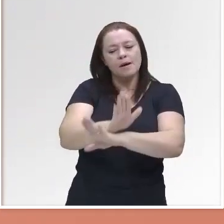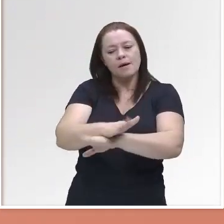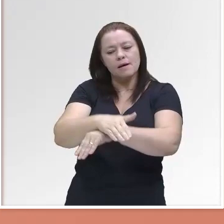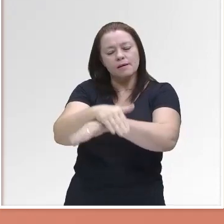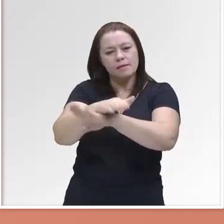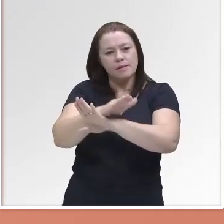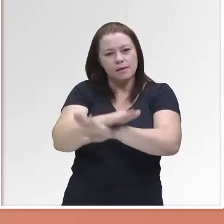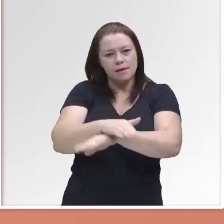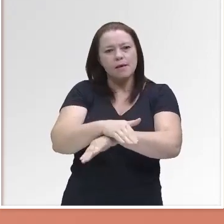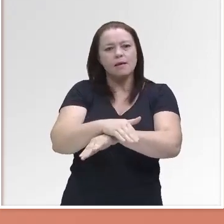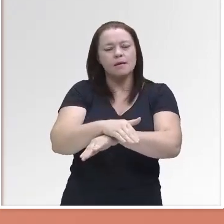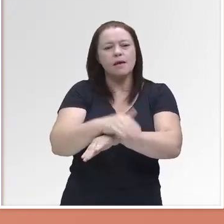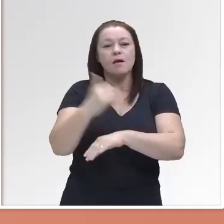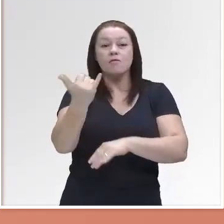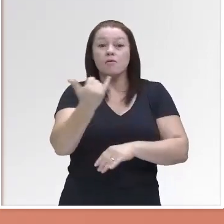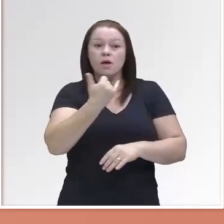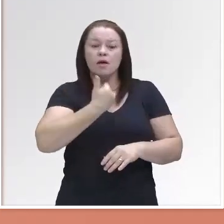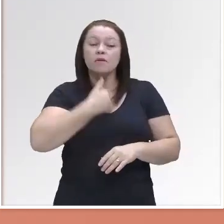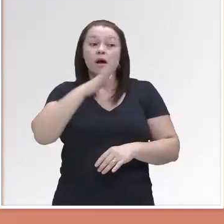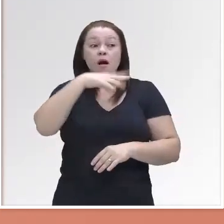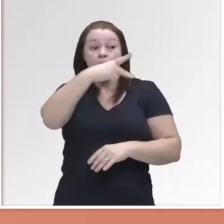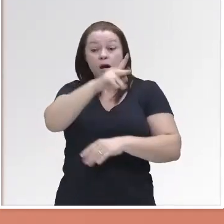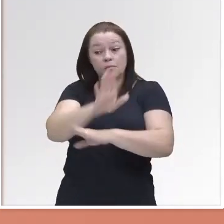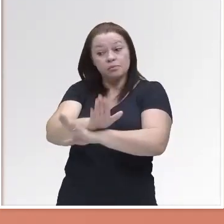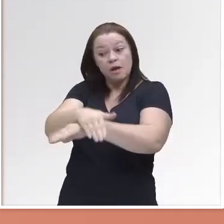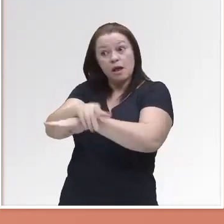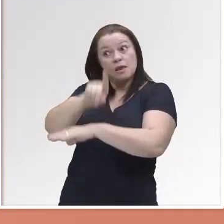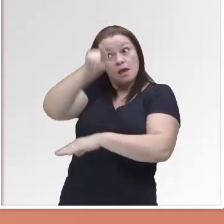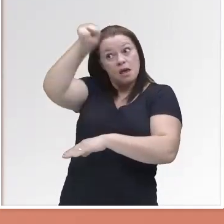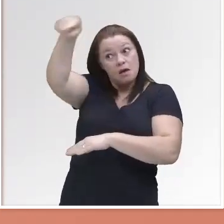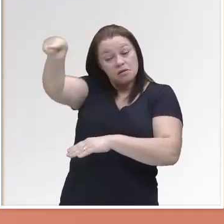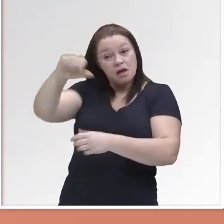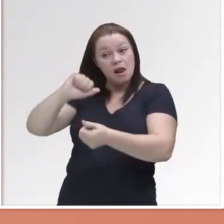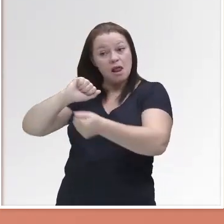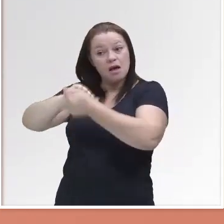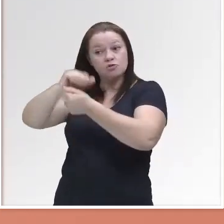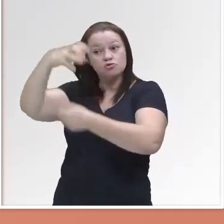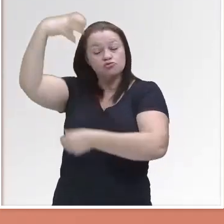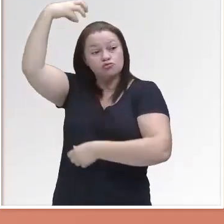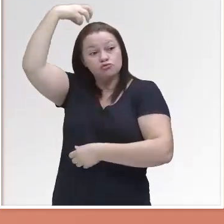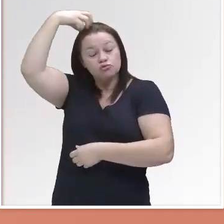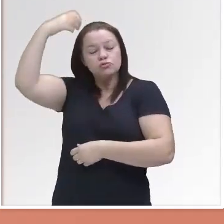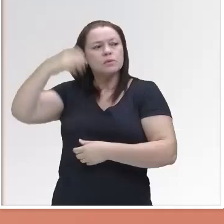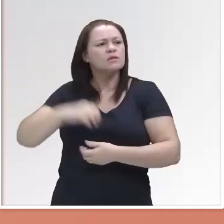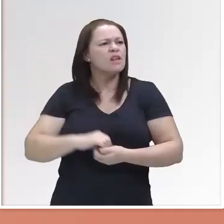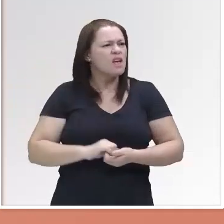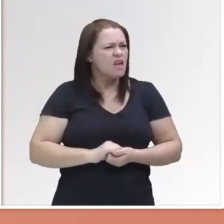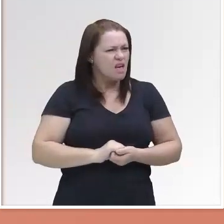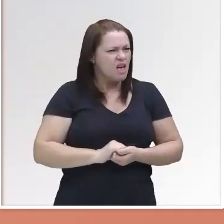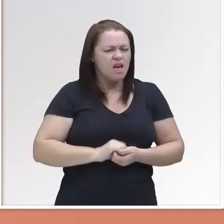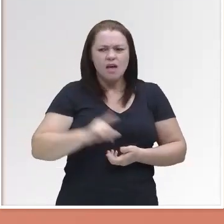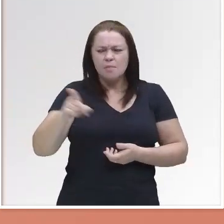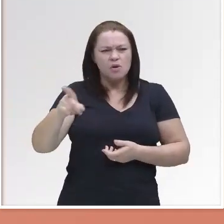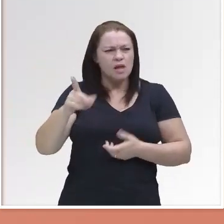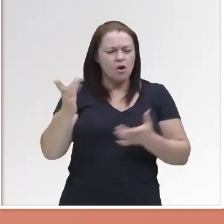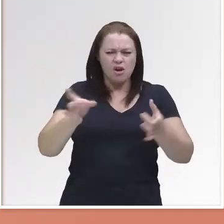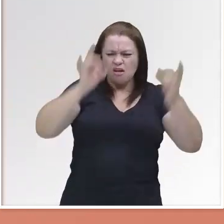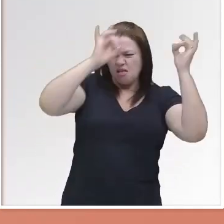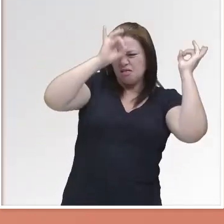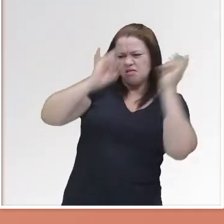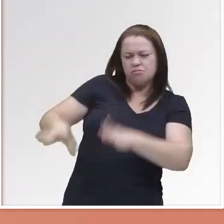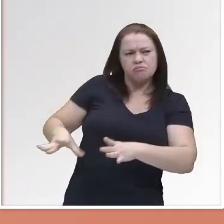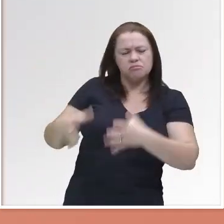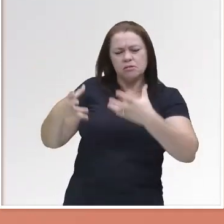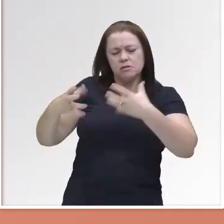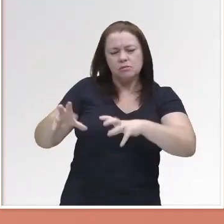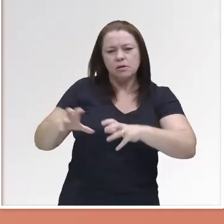com um golpe só, destruiu todos os tesouros de Ariel, deixando-a desconsolada. Duas